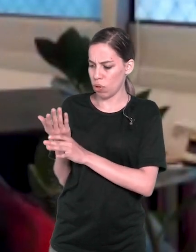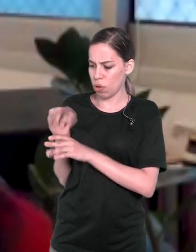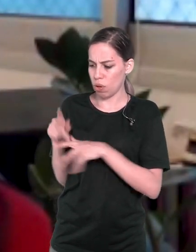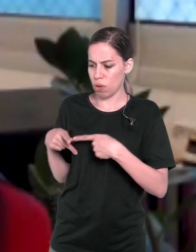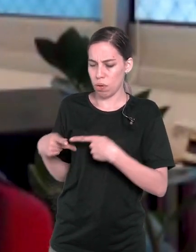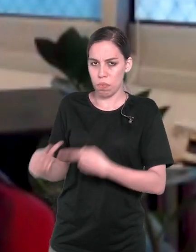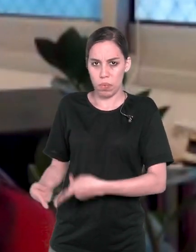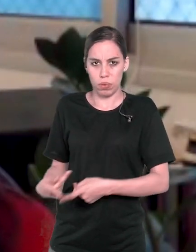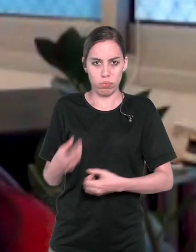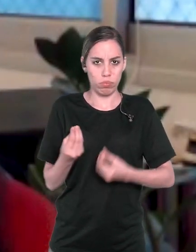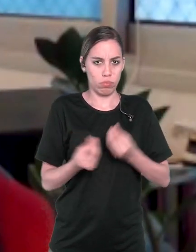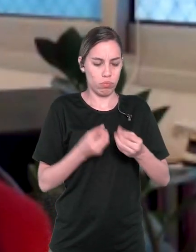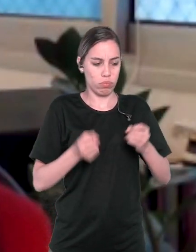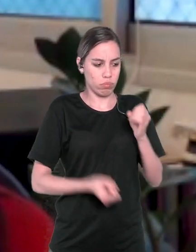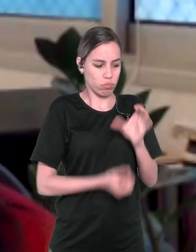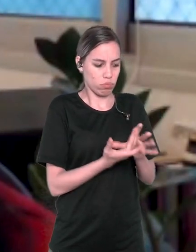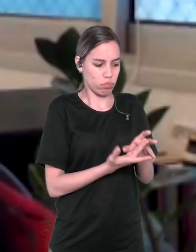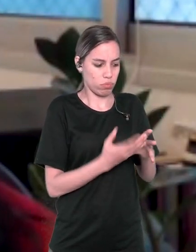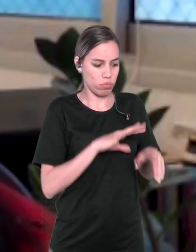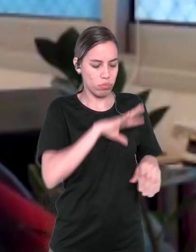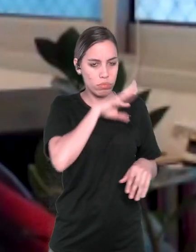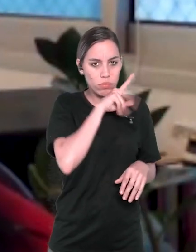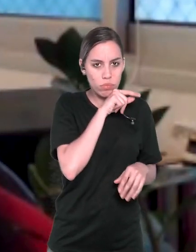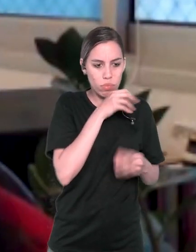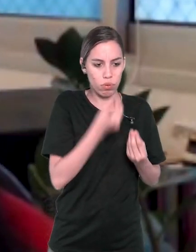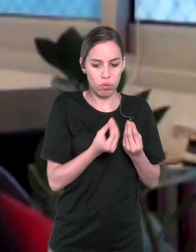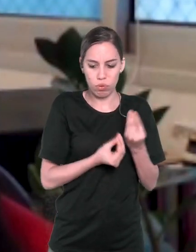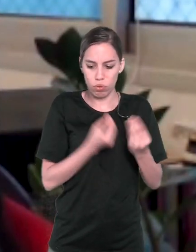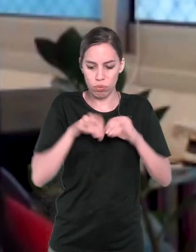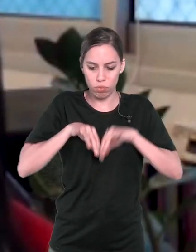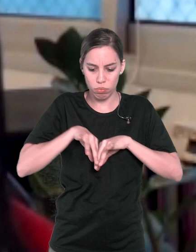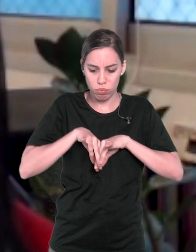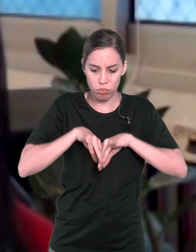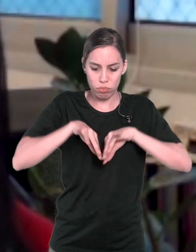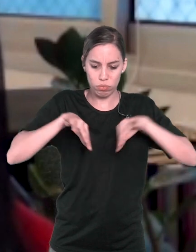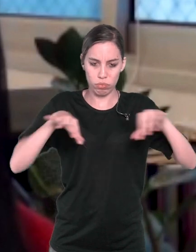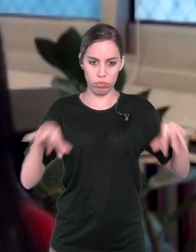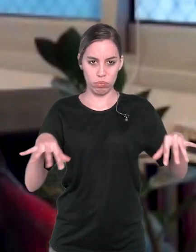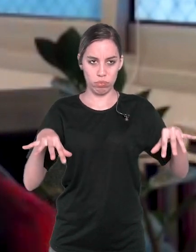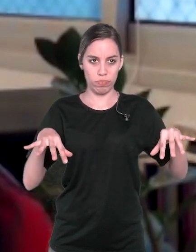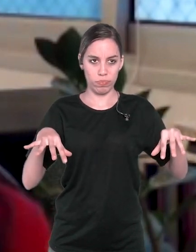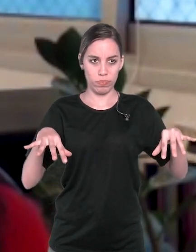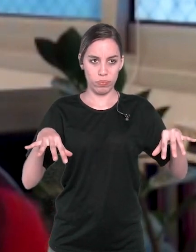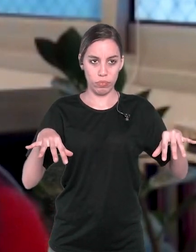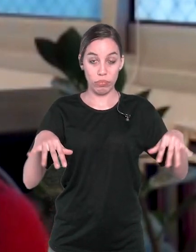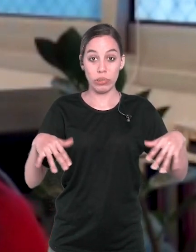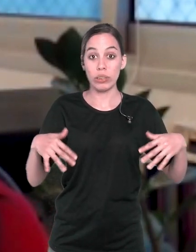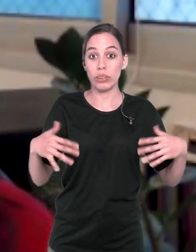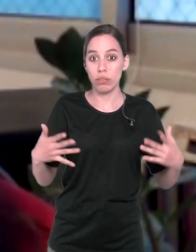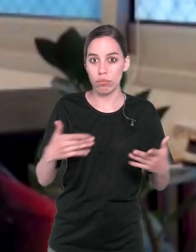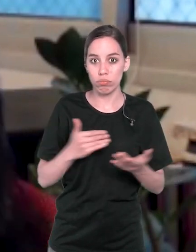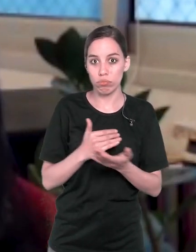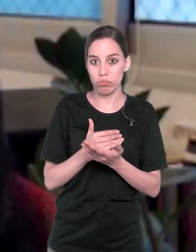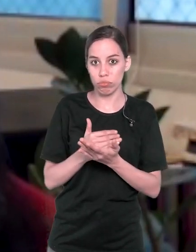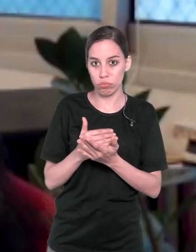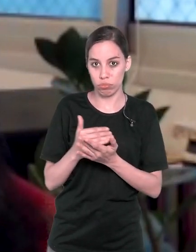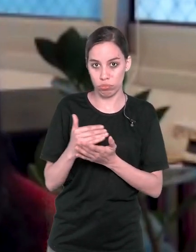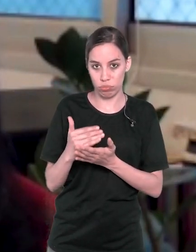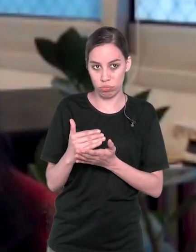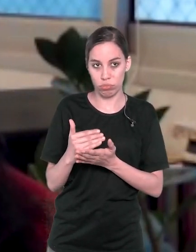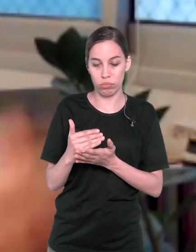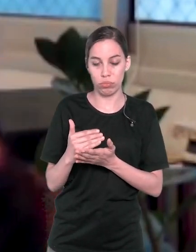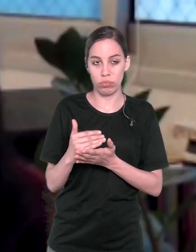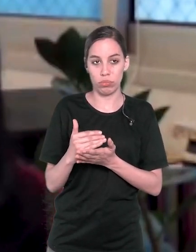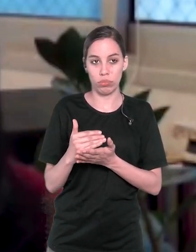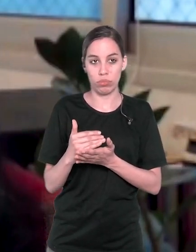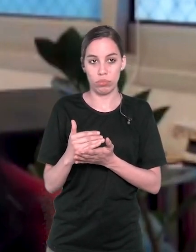a dimensão animal do humano. Então, foi isso que ele nos ensinou. E eu creio que, a partir desse momento,